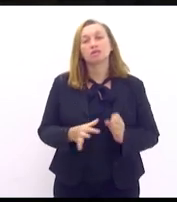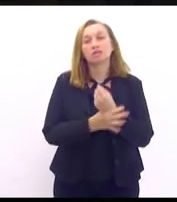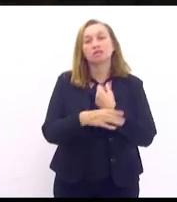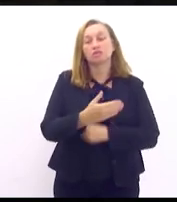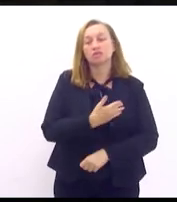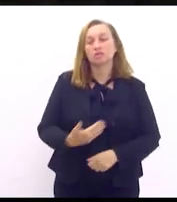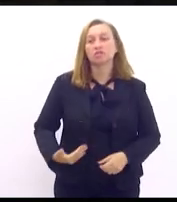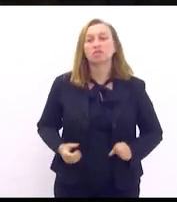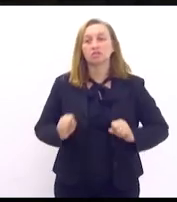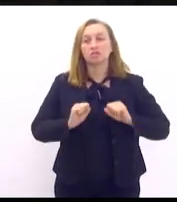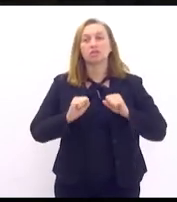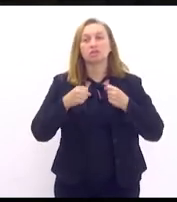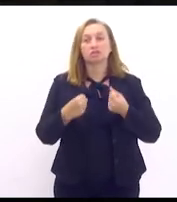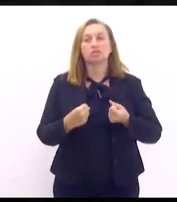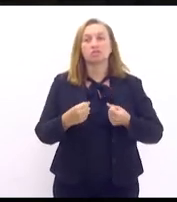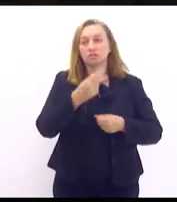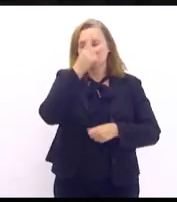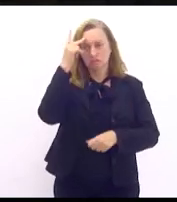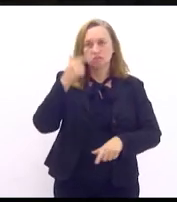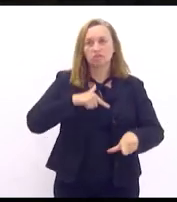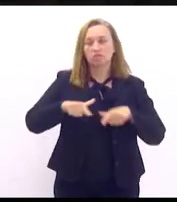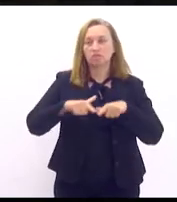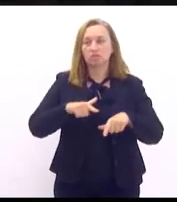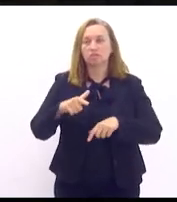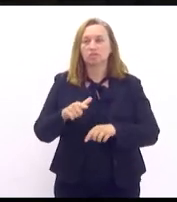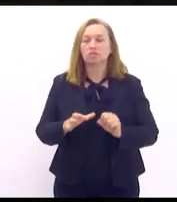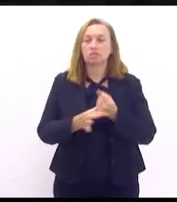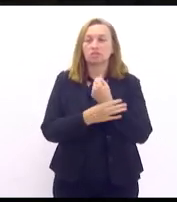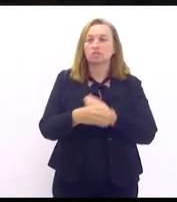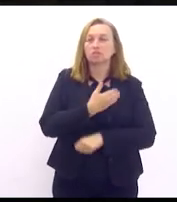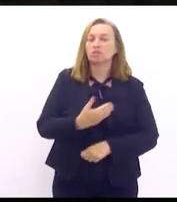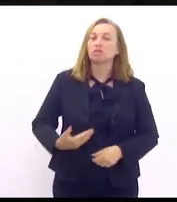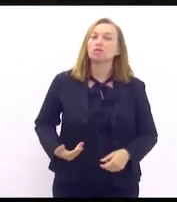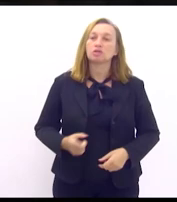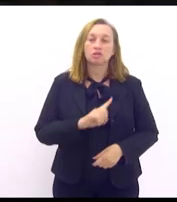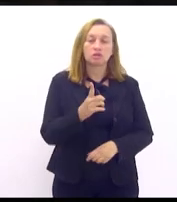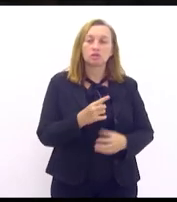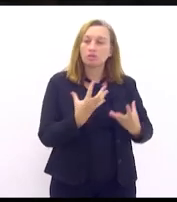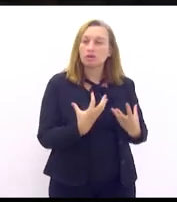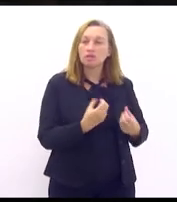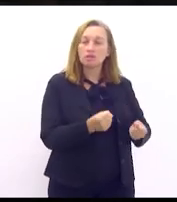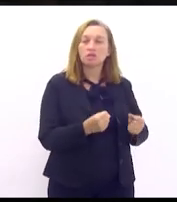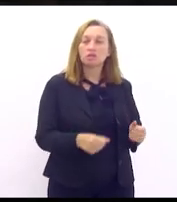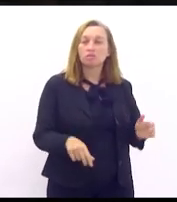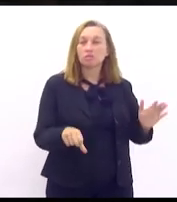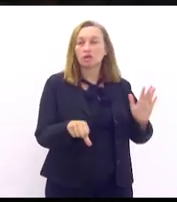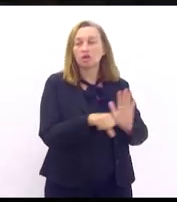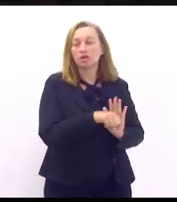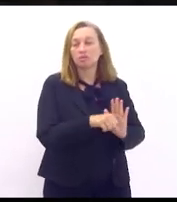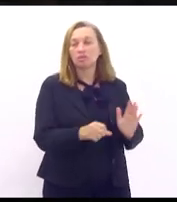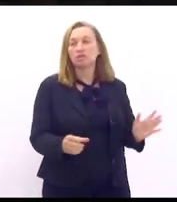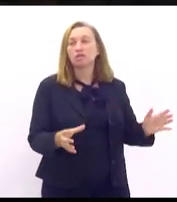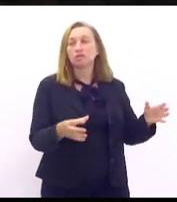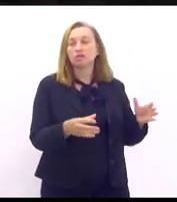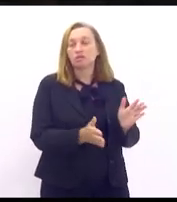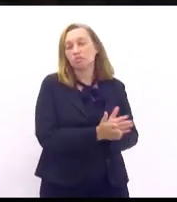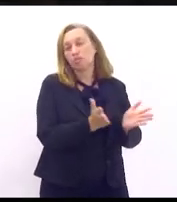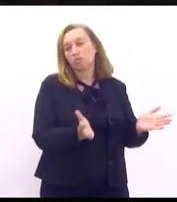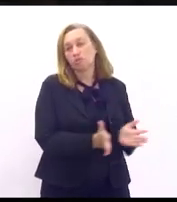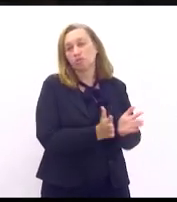a gente defende os trabalhadores da segurança pública. O que a gente não defende é a criminalização da pobreza. O que a gente não defende é